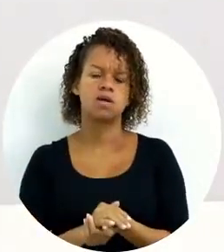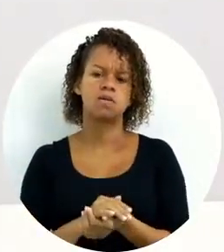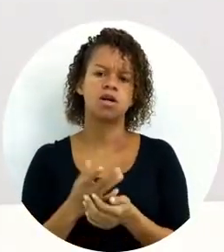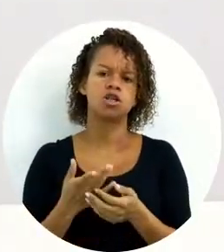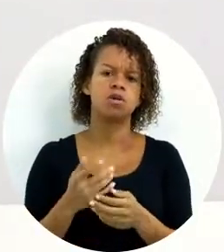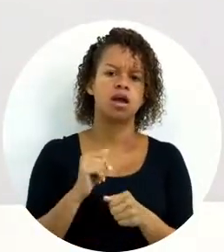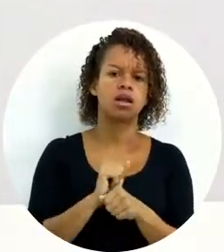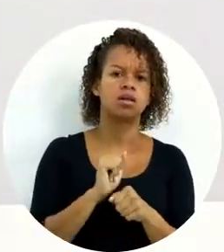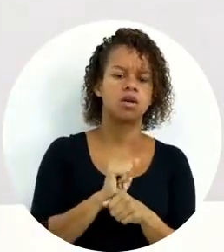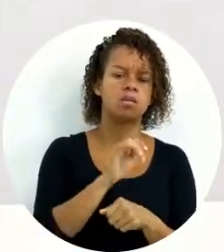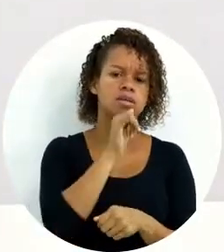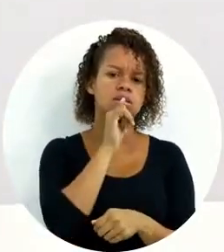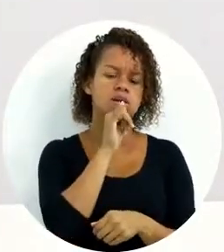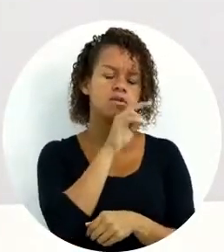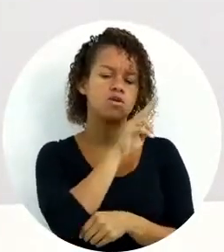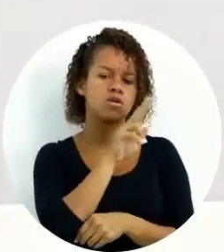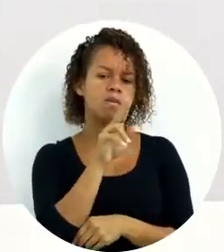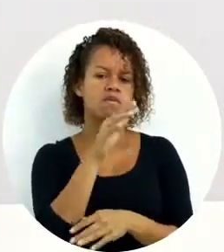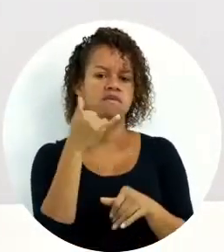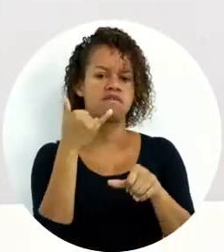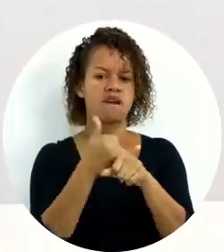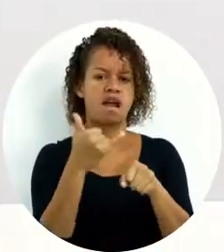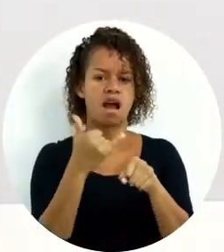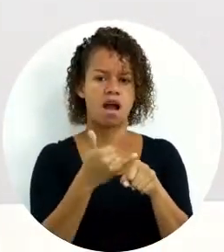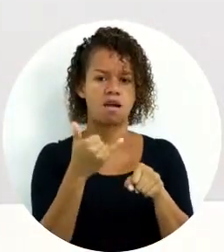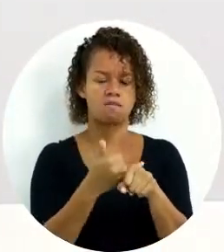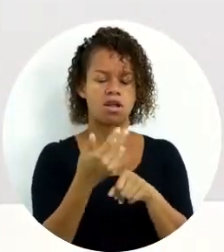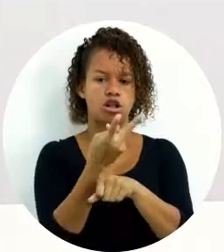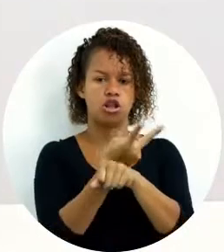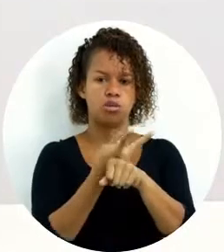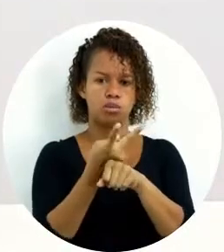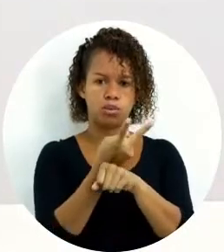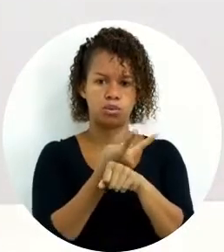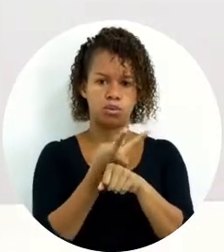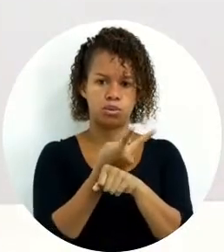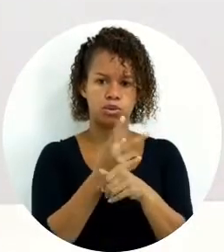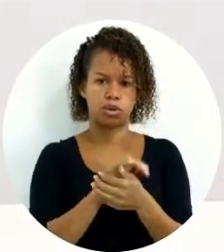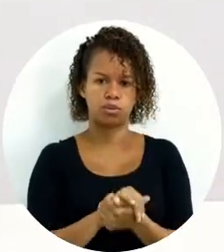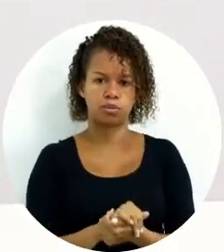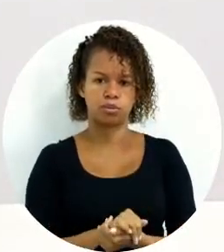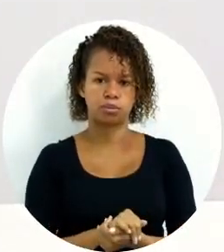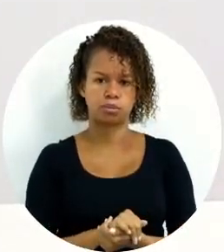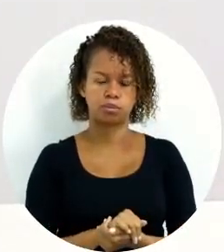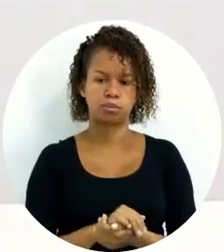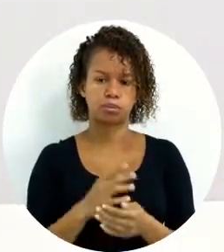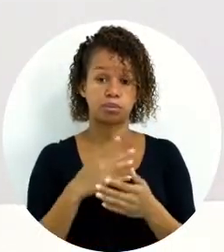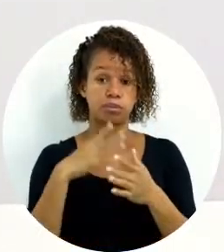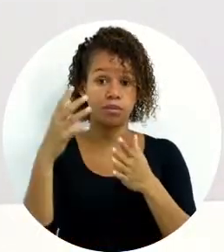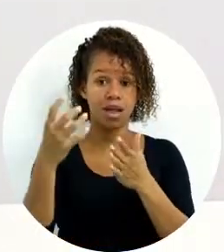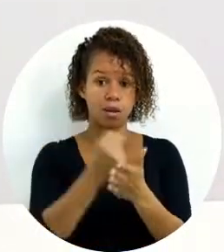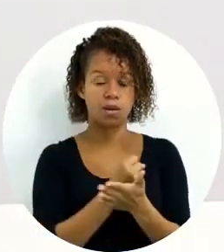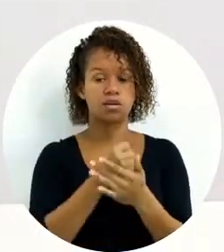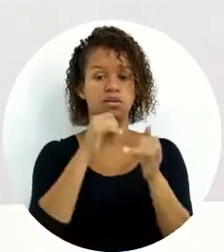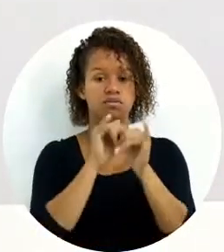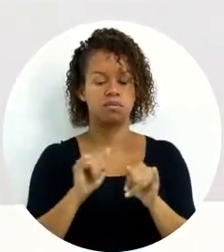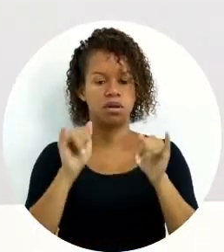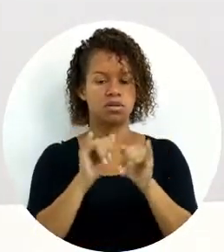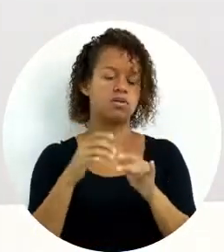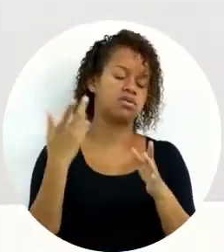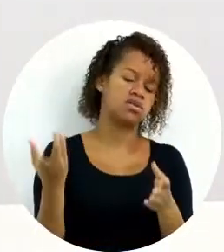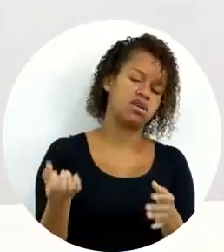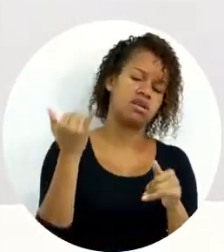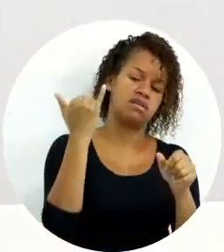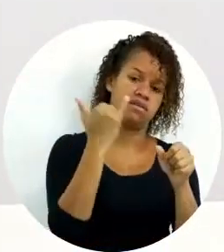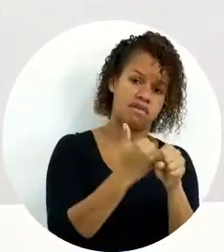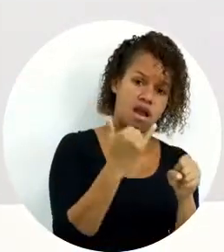aspecto relacionado à manipulação de ferramentas de busca e de recuperação da informação, seja